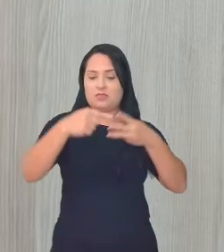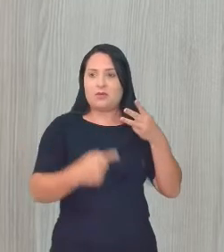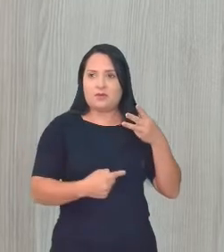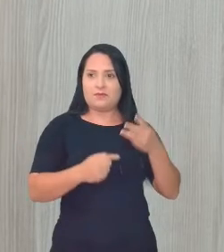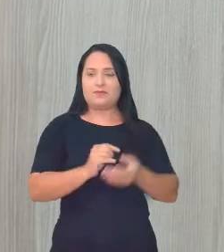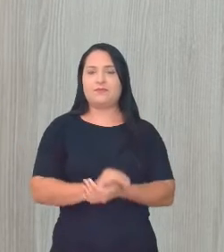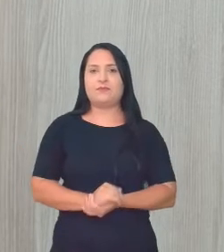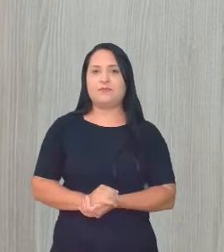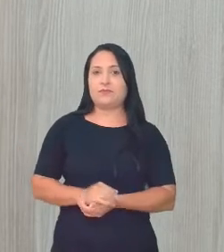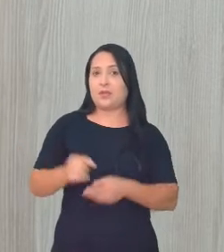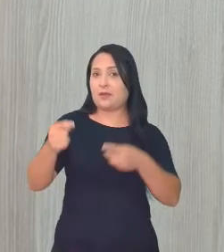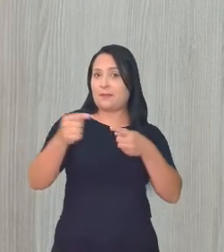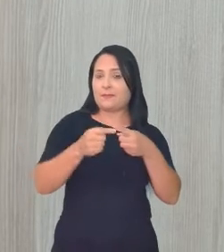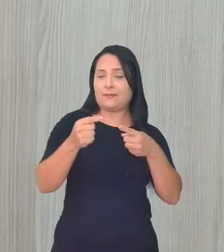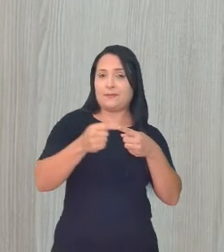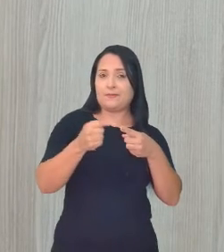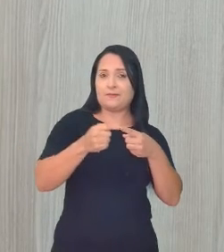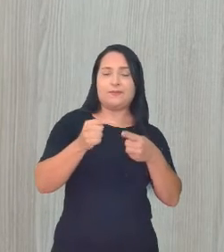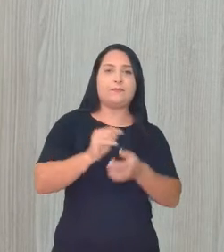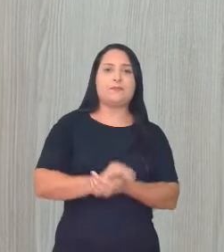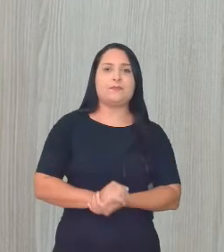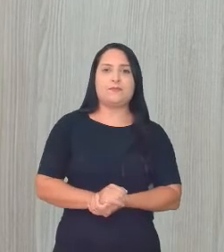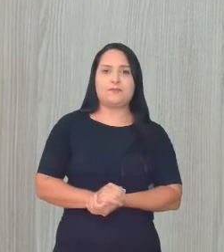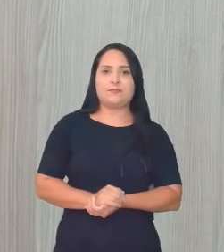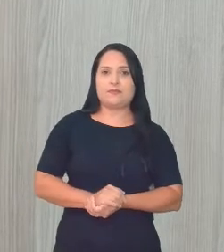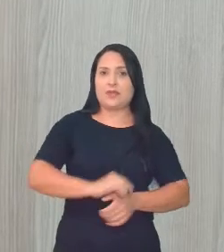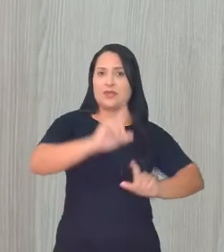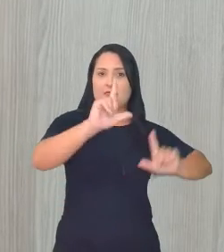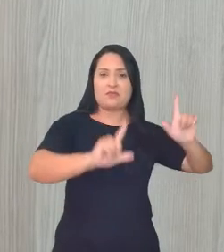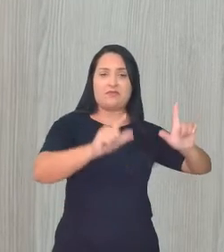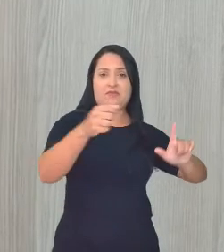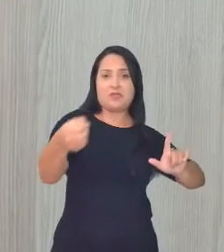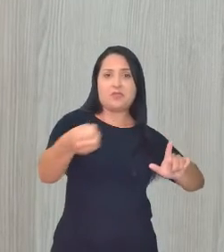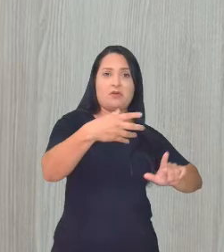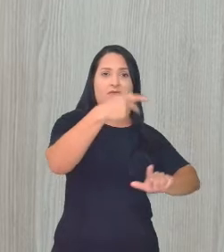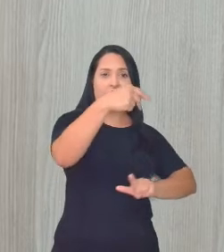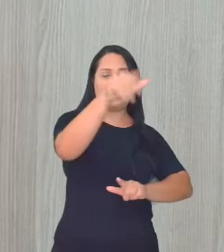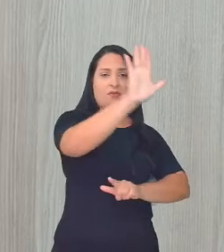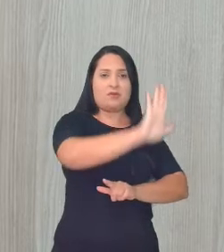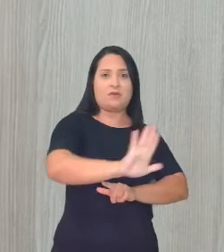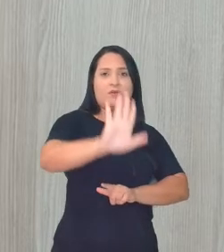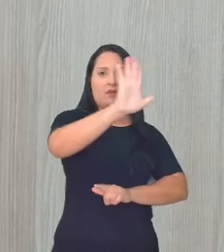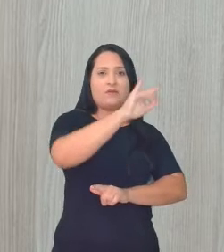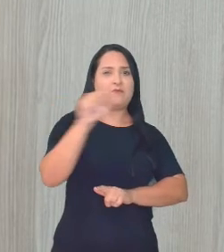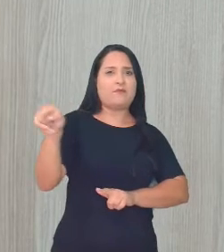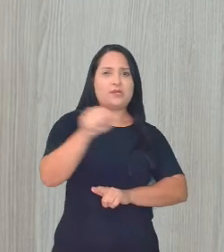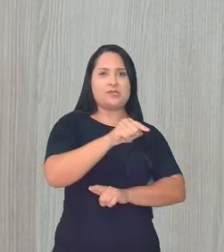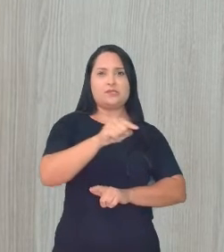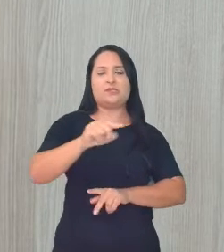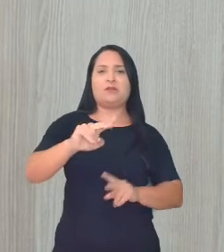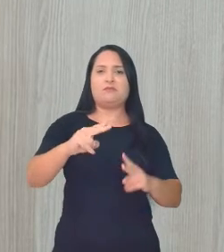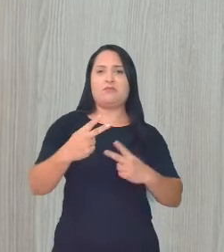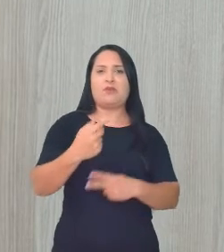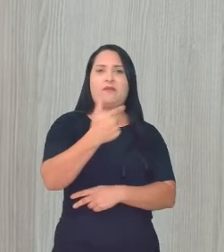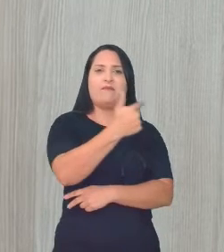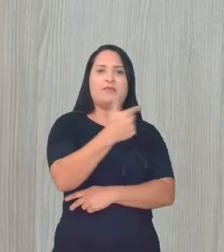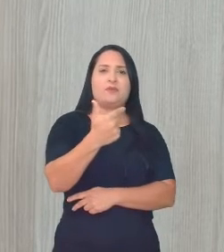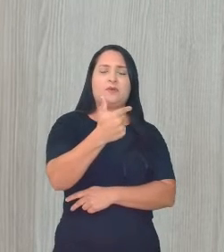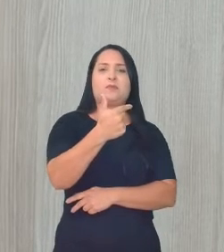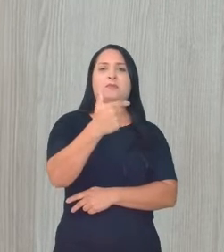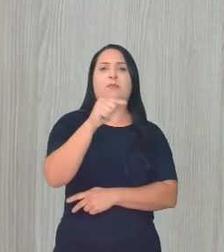Por favor. A primeira, TV Nova, né? TV Nova Nordeste, você nos assiste aí pelo